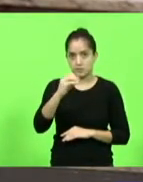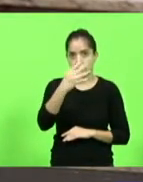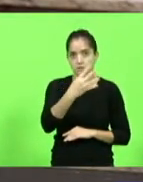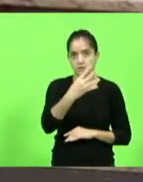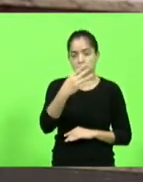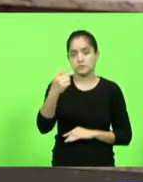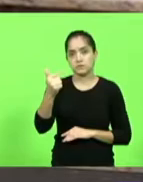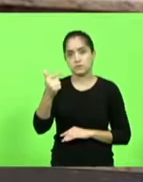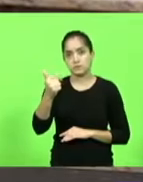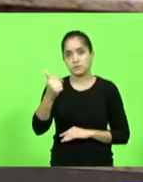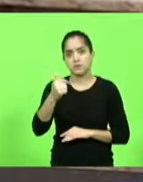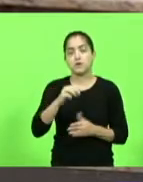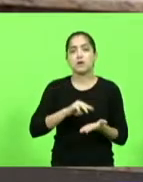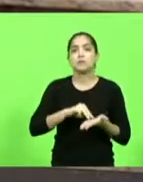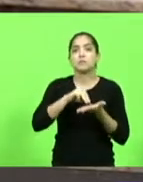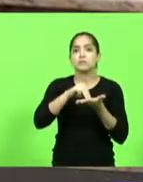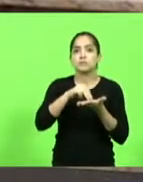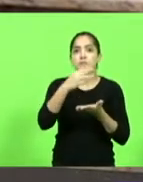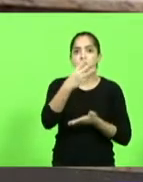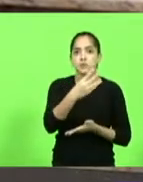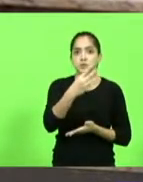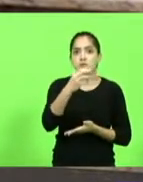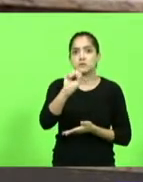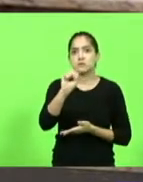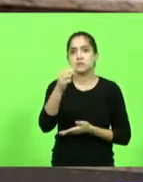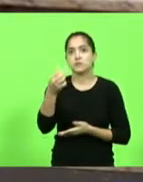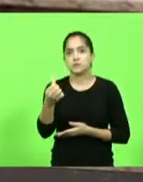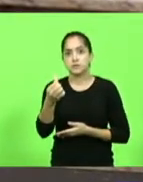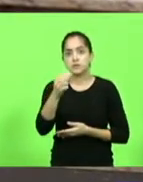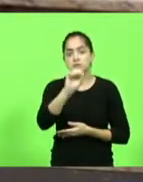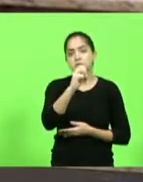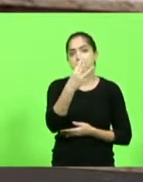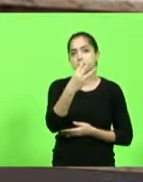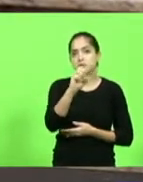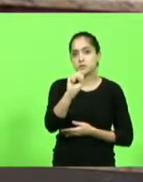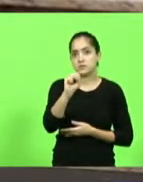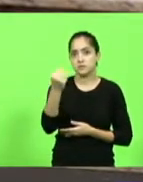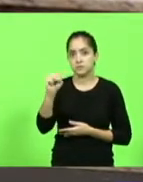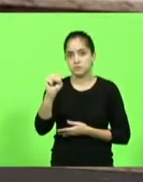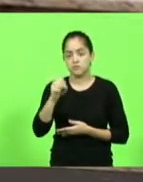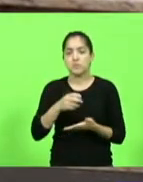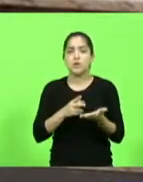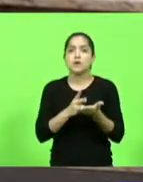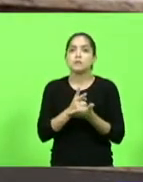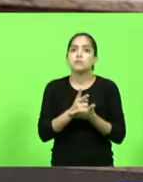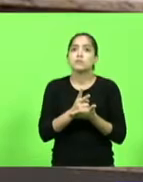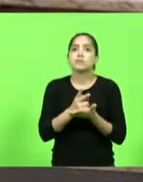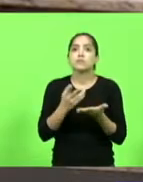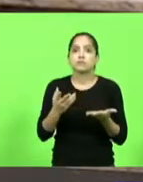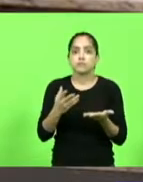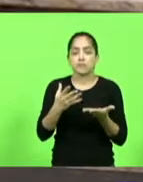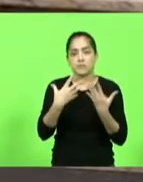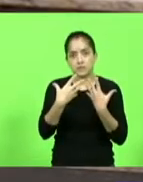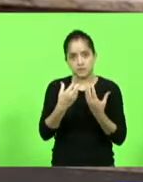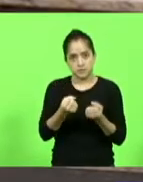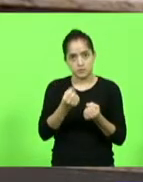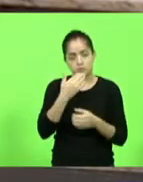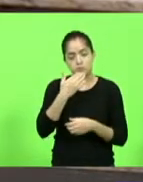412/2021, as moções números 386 a 388/2021. Dando continuidade à ordem do dia, o senhor presidente deferiu os requerimentos